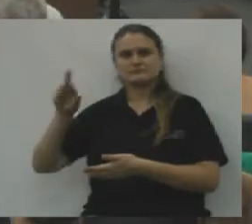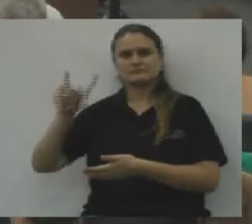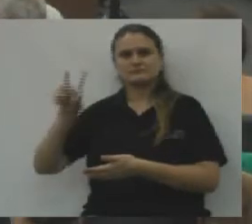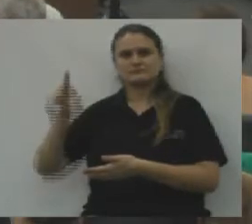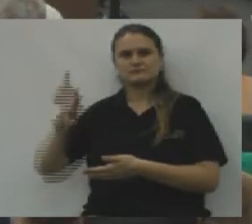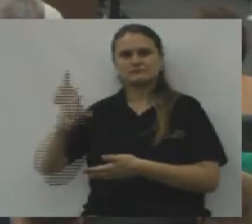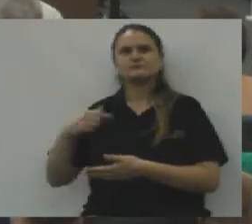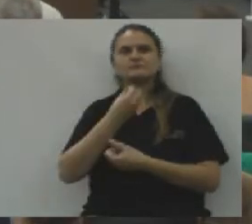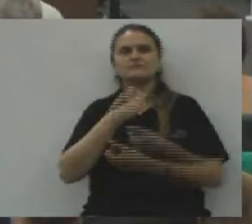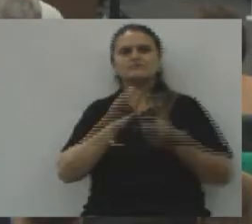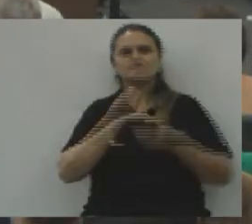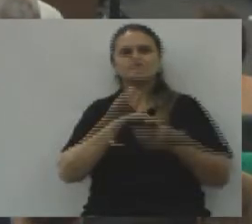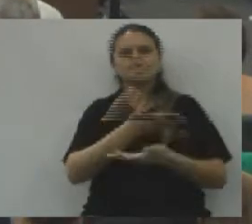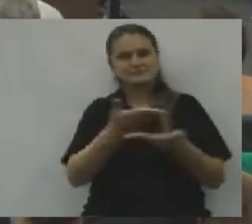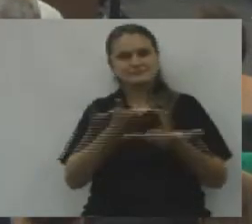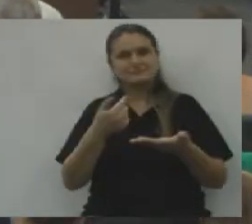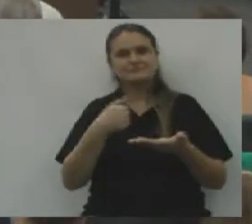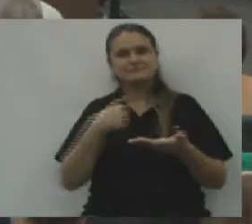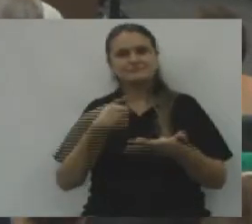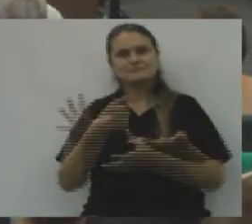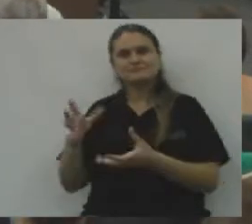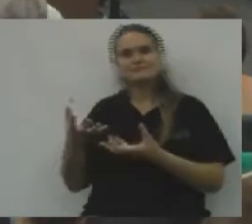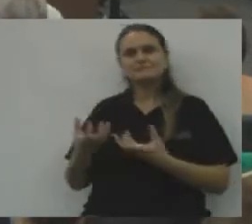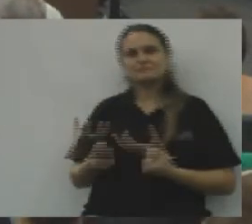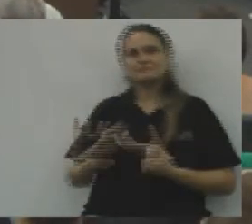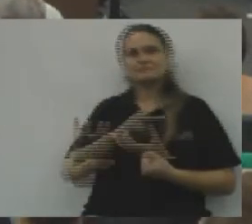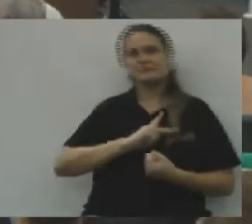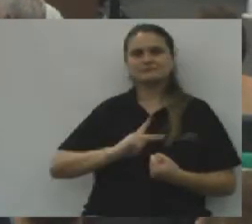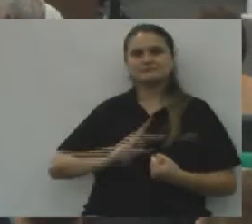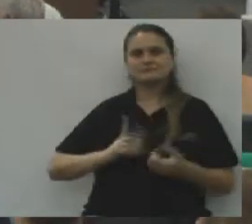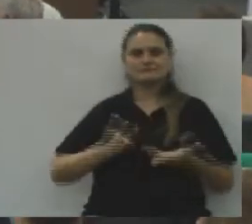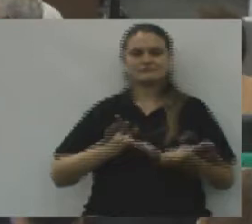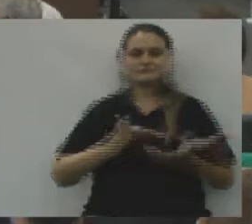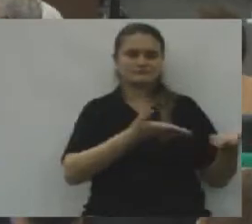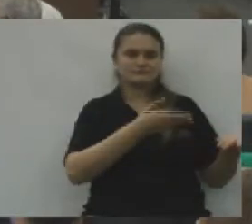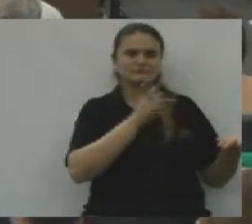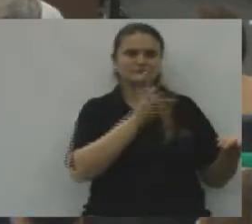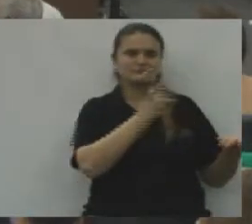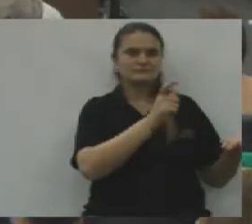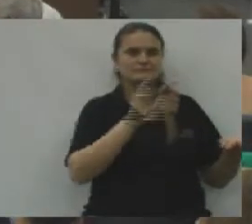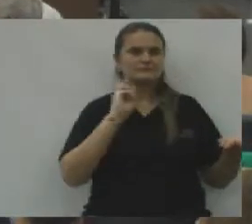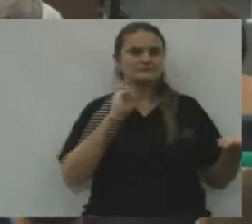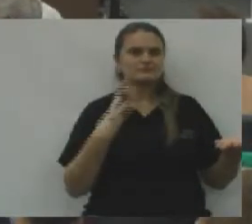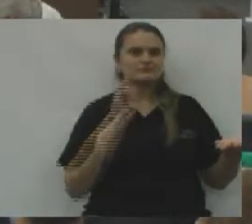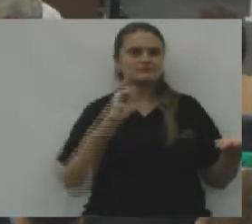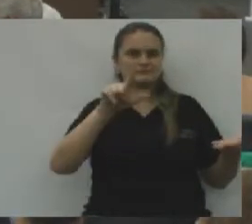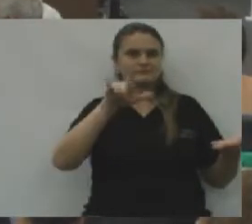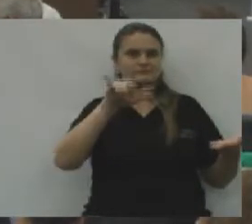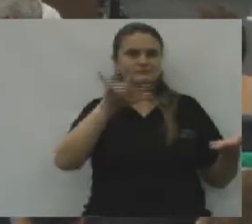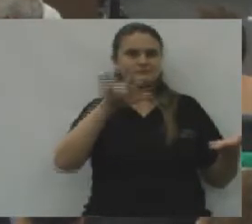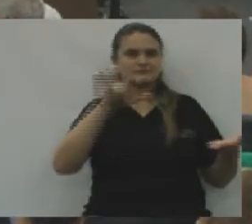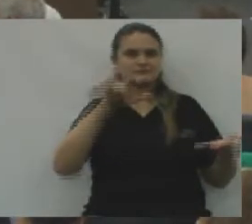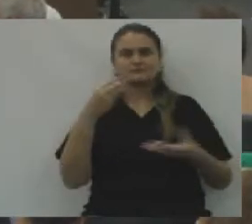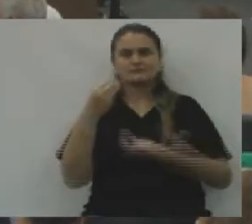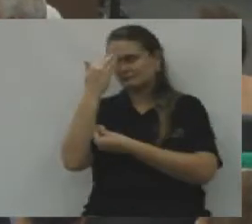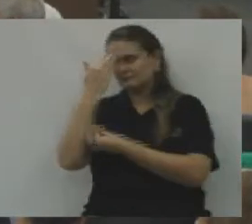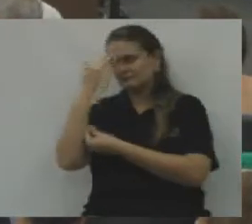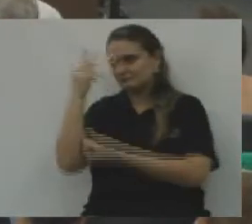todos. Assumo a presidência e passo a palavra para o vereador Almires Bugai Filho. Muito obrigado, senhor